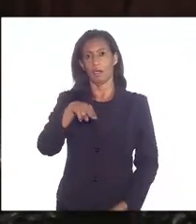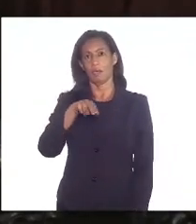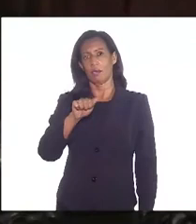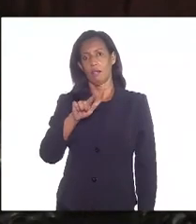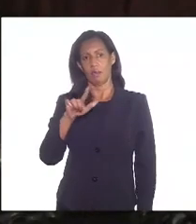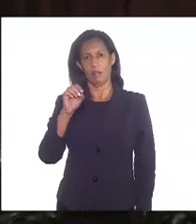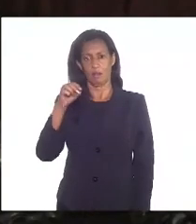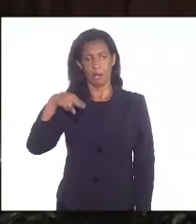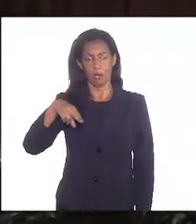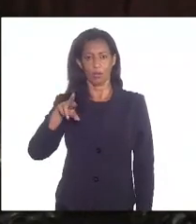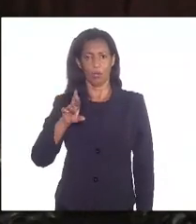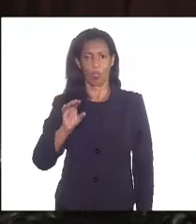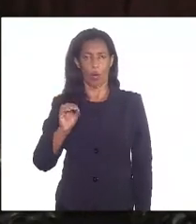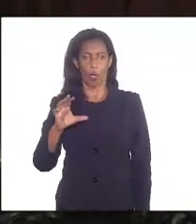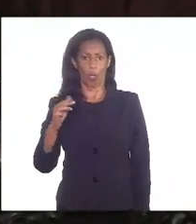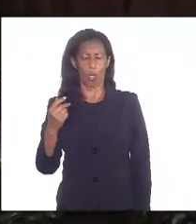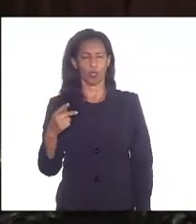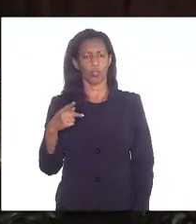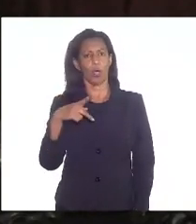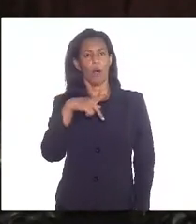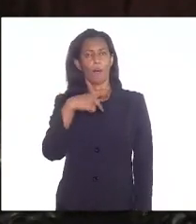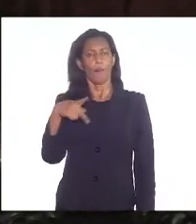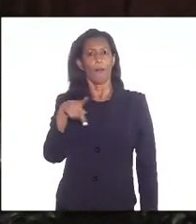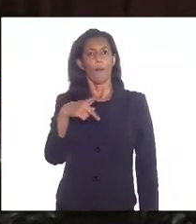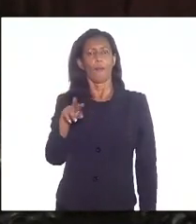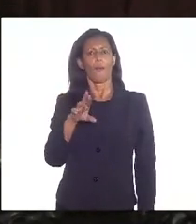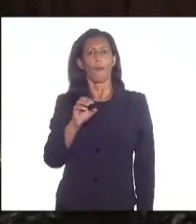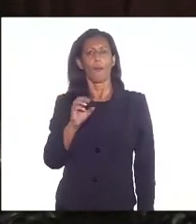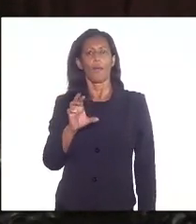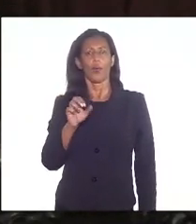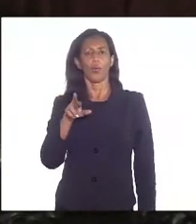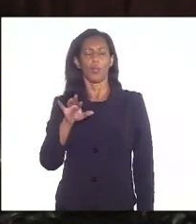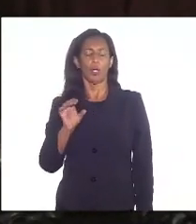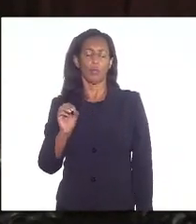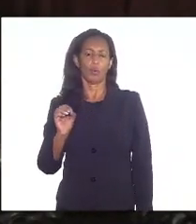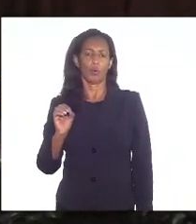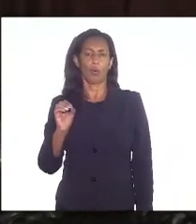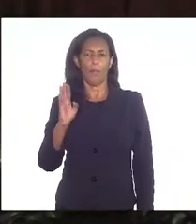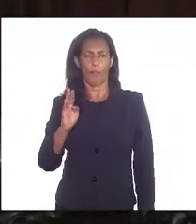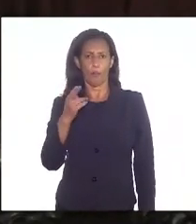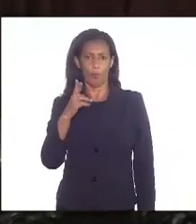Rocha, procurador-geral Bruno Dubê,